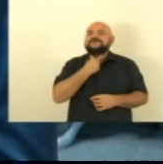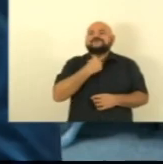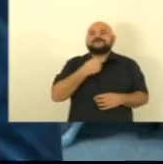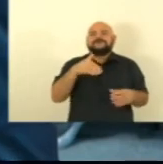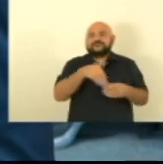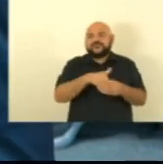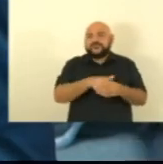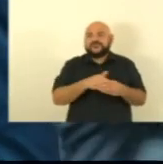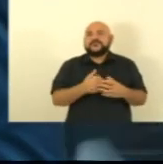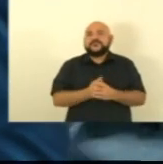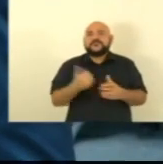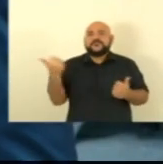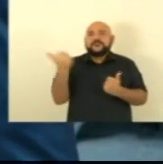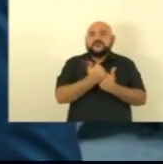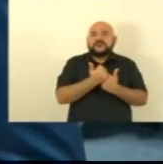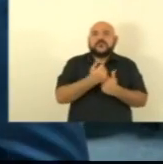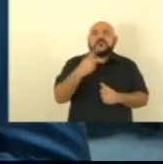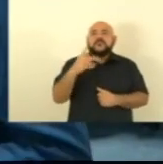dele, deputado Lucas Polese.